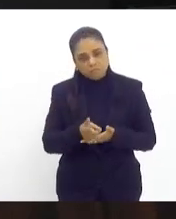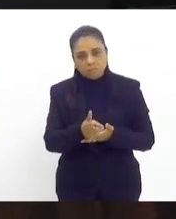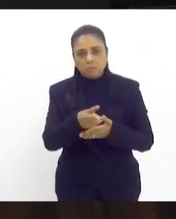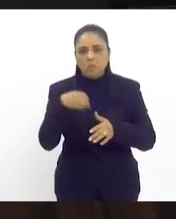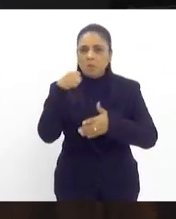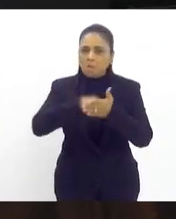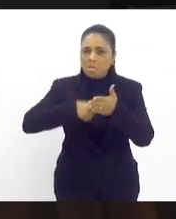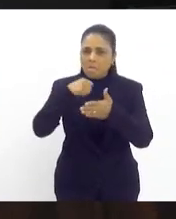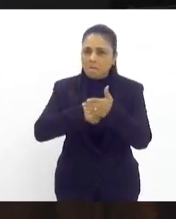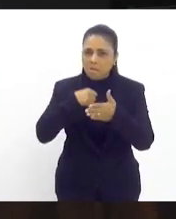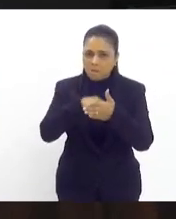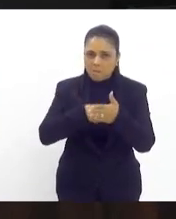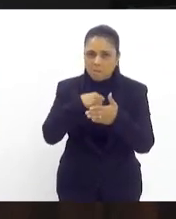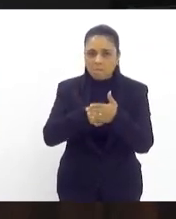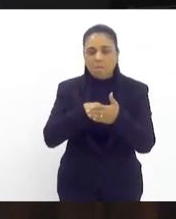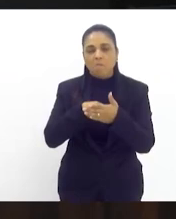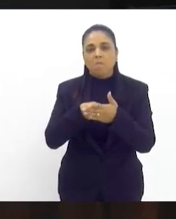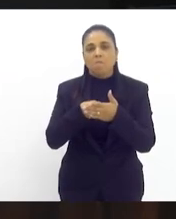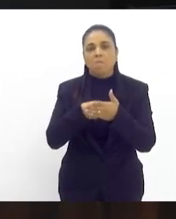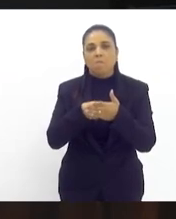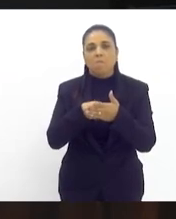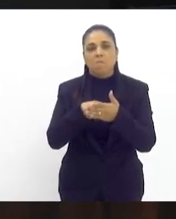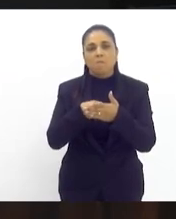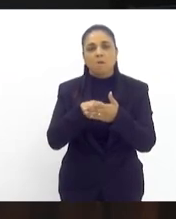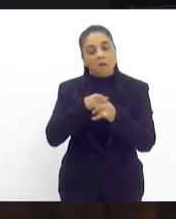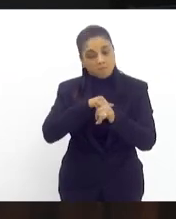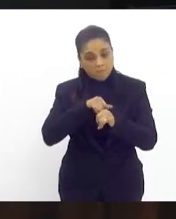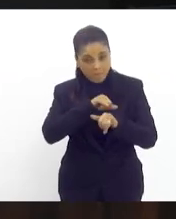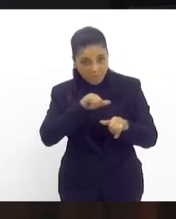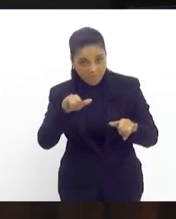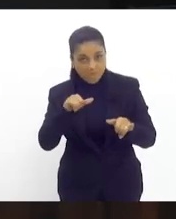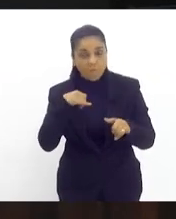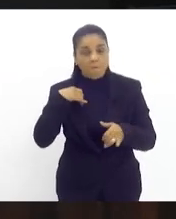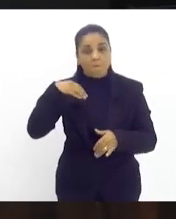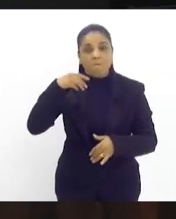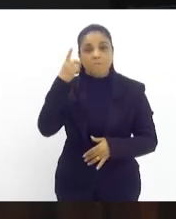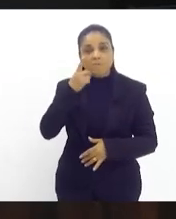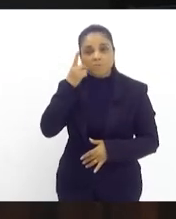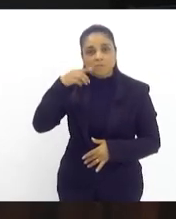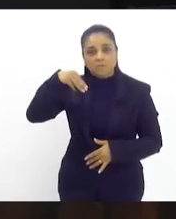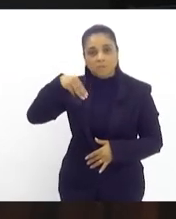nessa batalha como disse a Marta Rocha